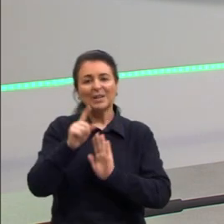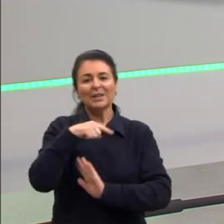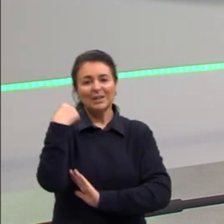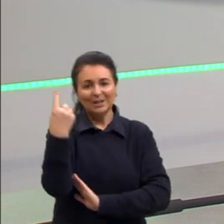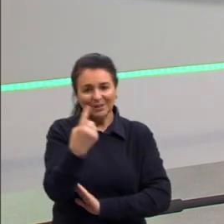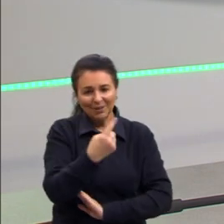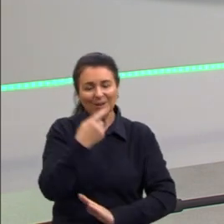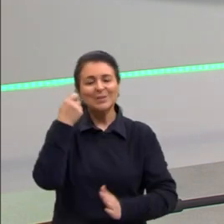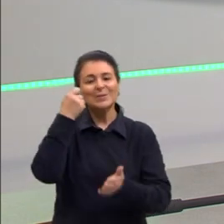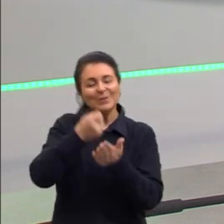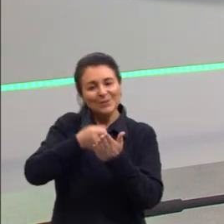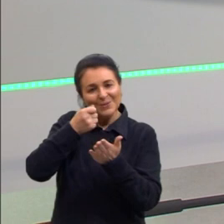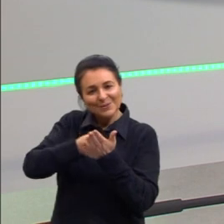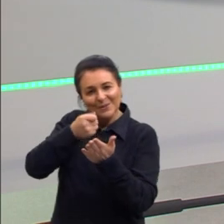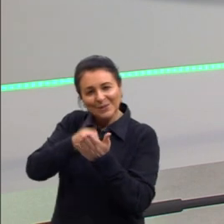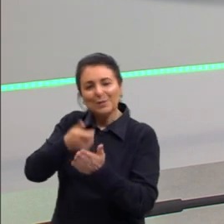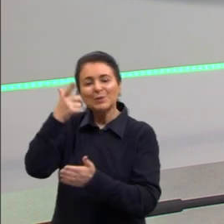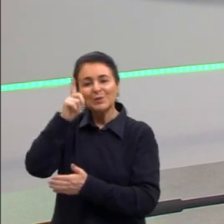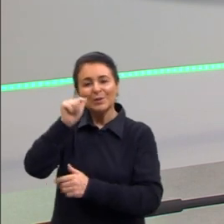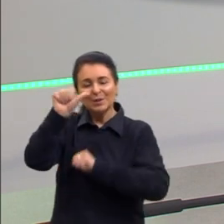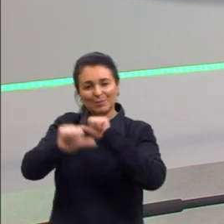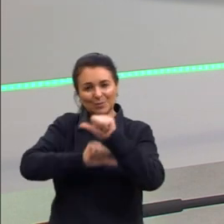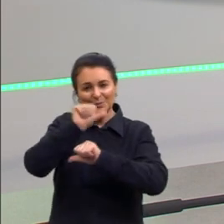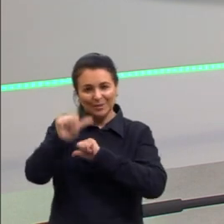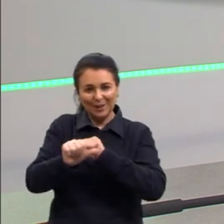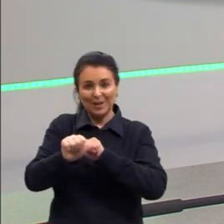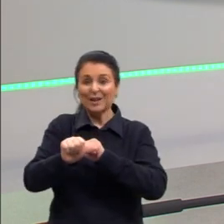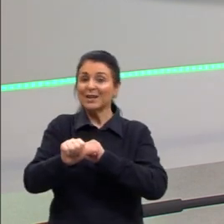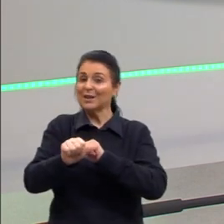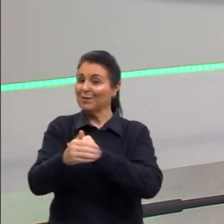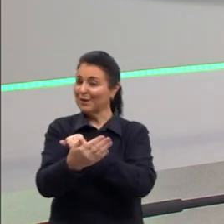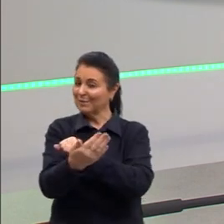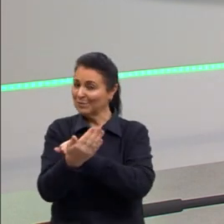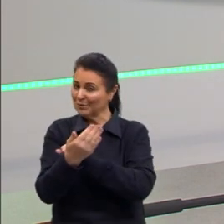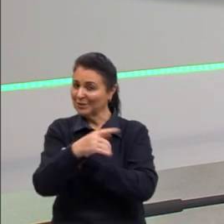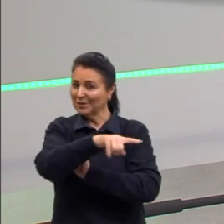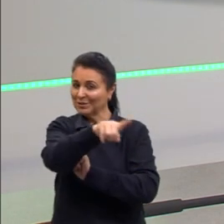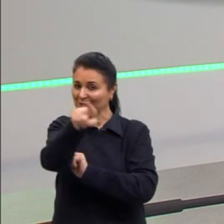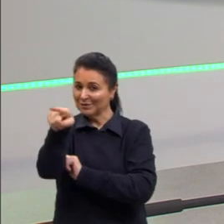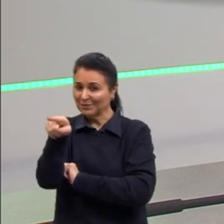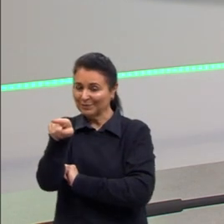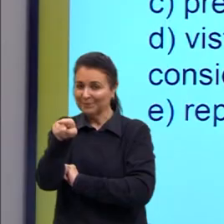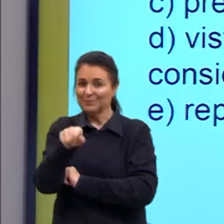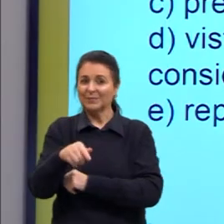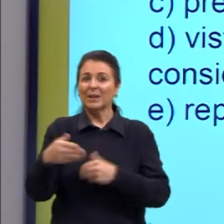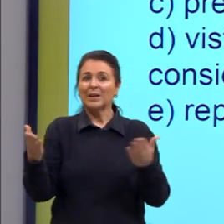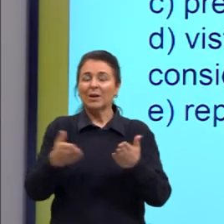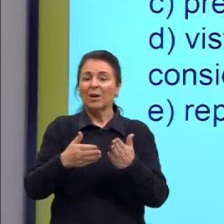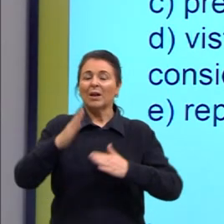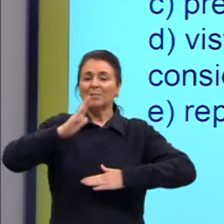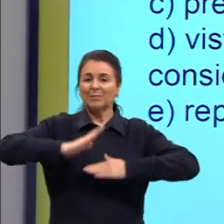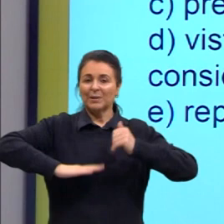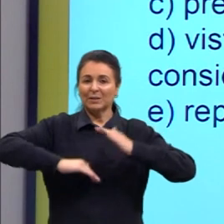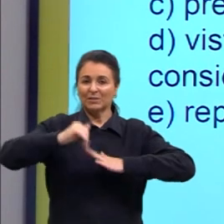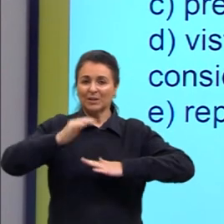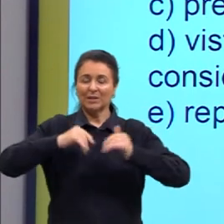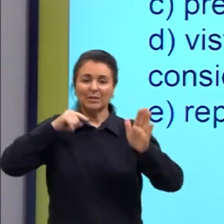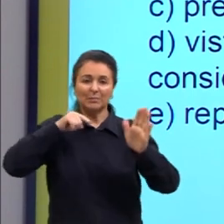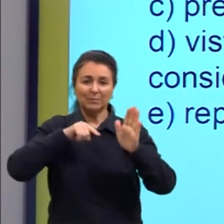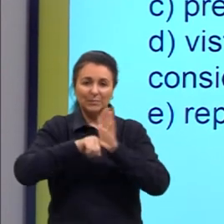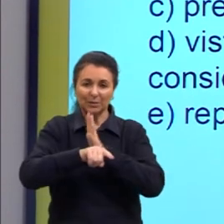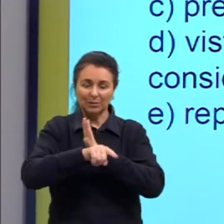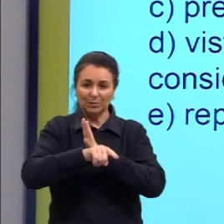e nós vamos e eu espero né enquanto a ajuda de vocês bom então vamos praticar né temos uma